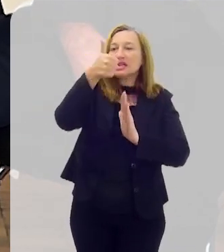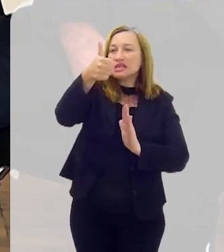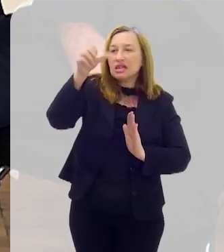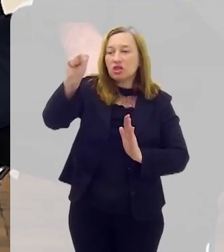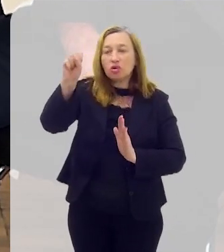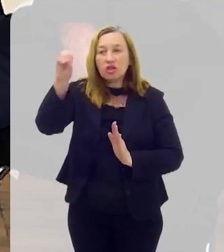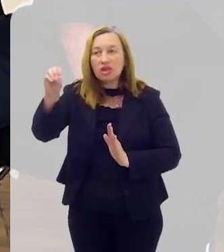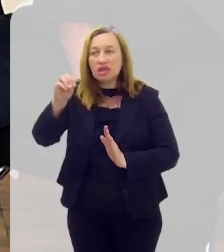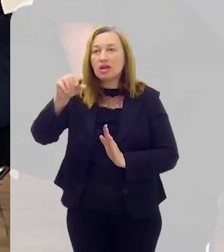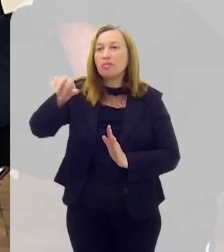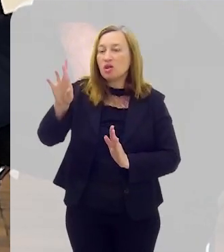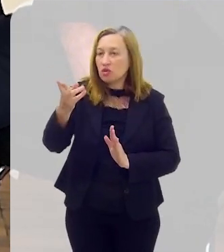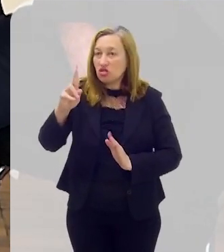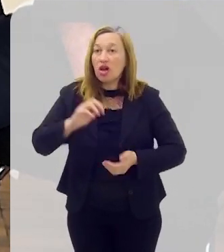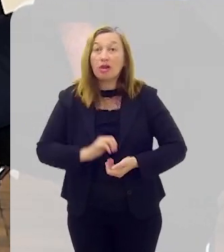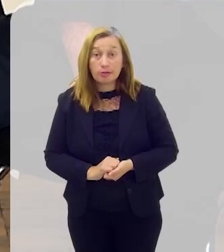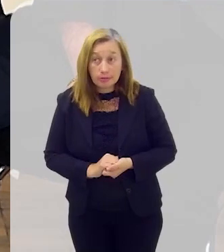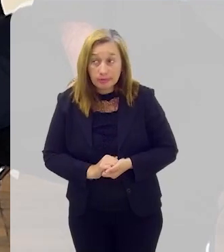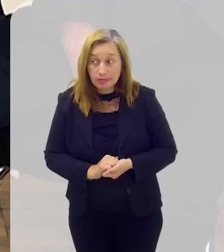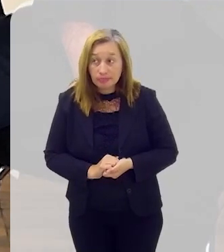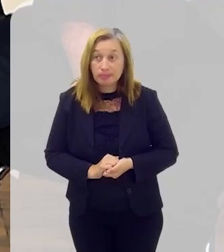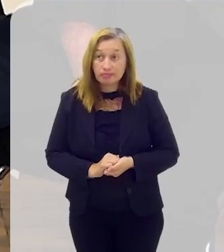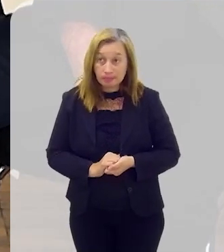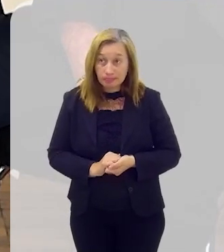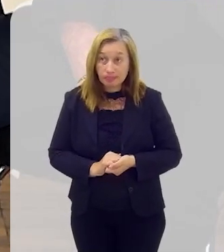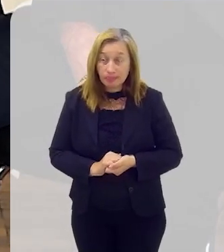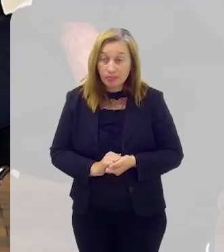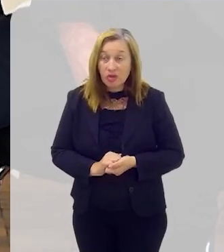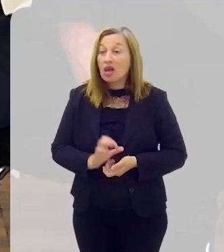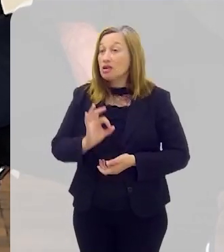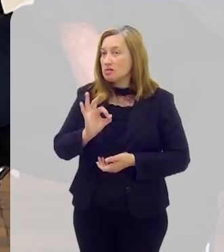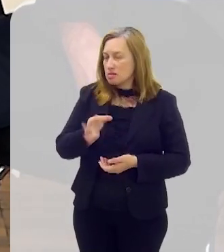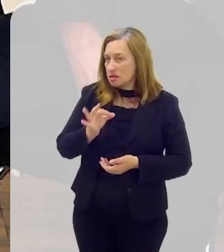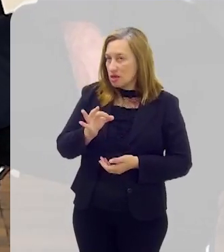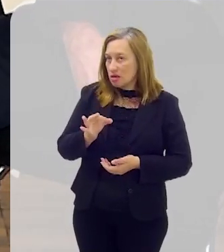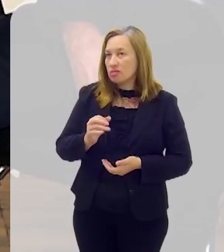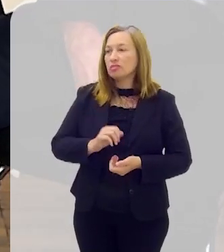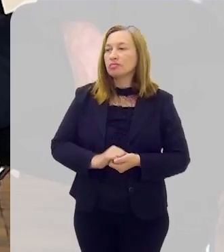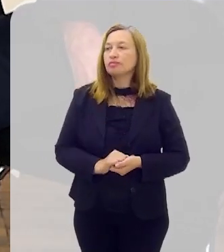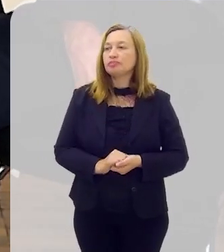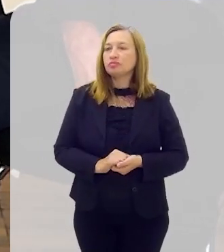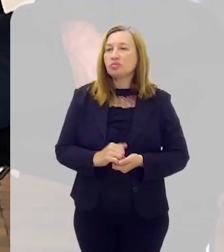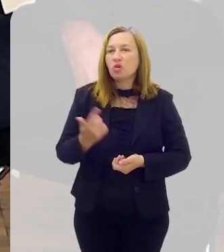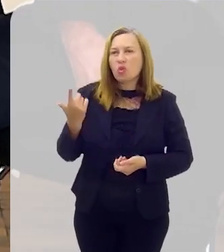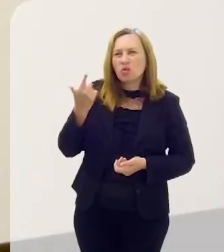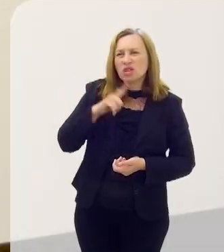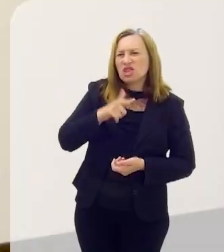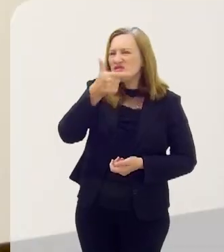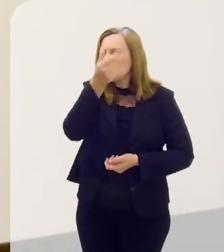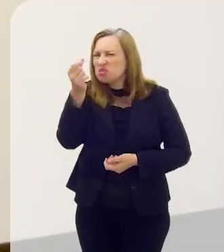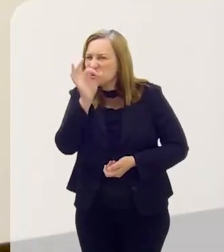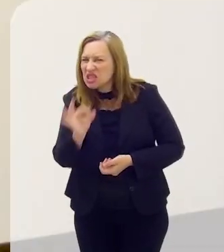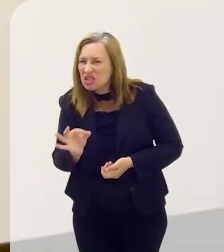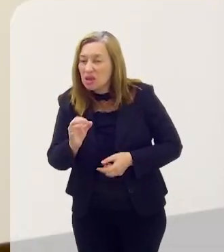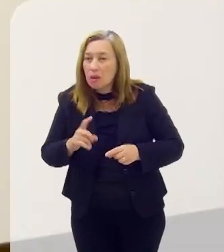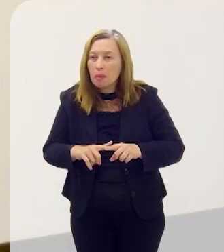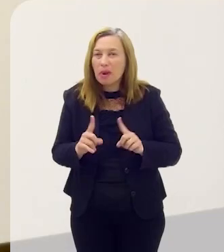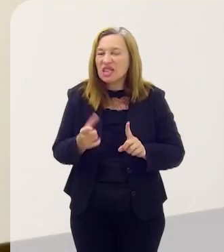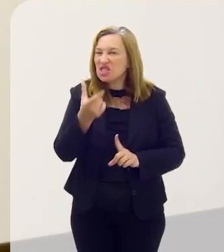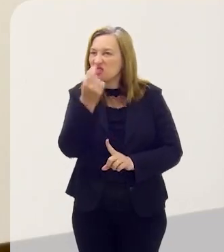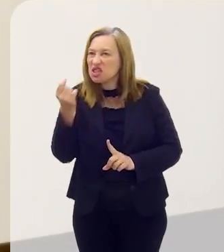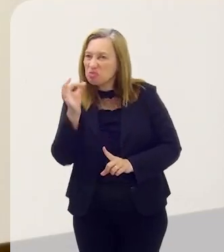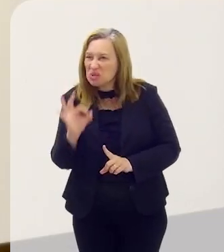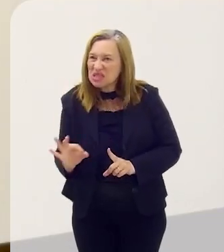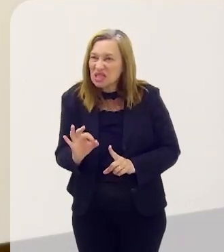a 180 bilhões de reais. E claro que é recuperável daí uns 20%,